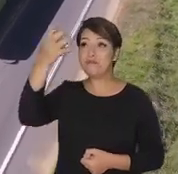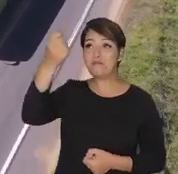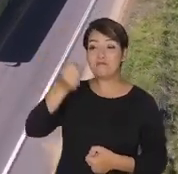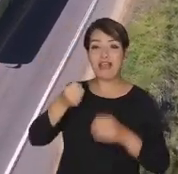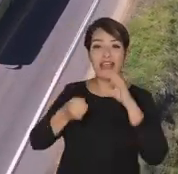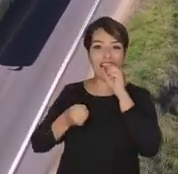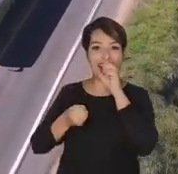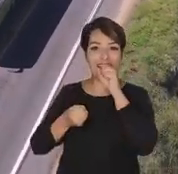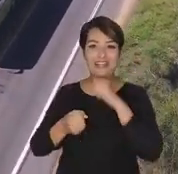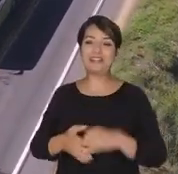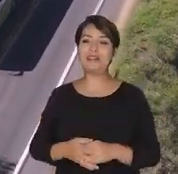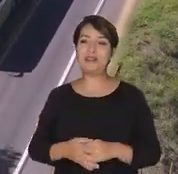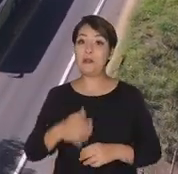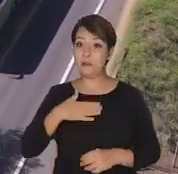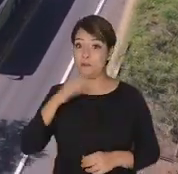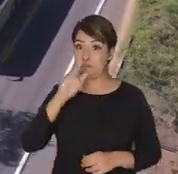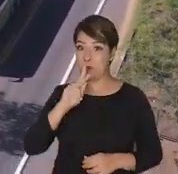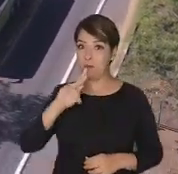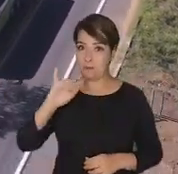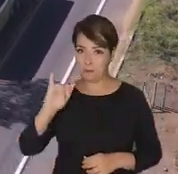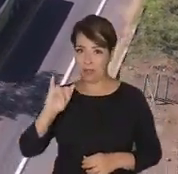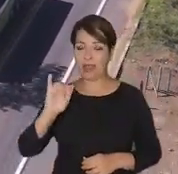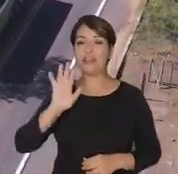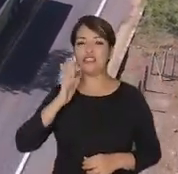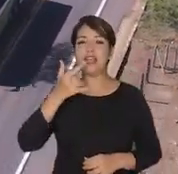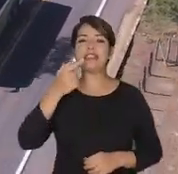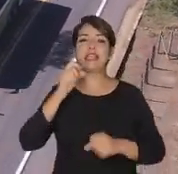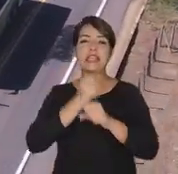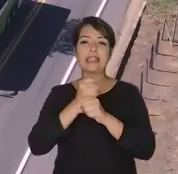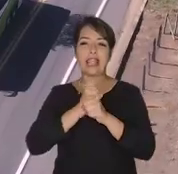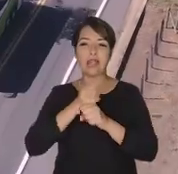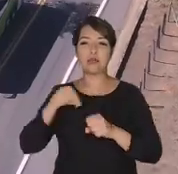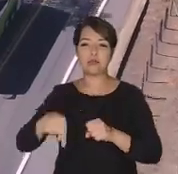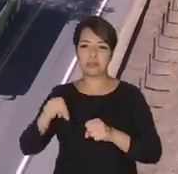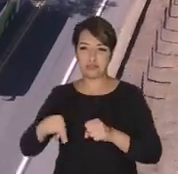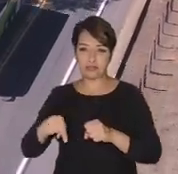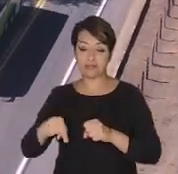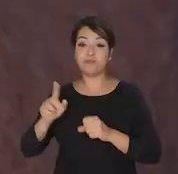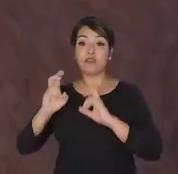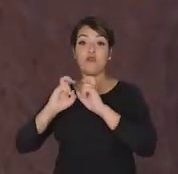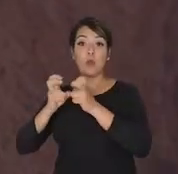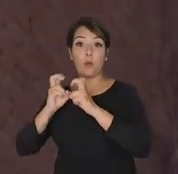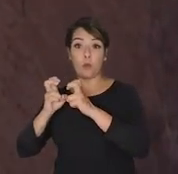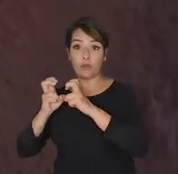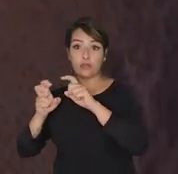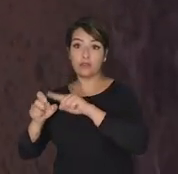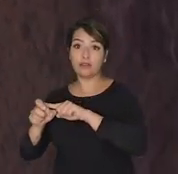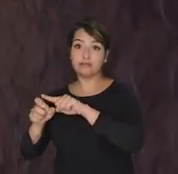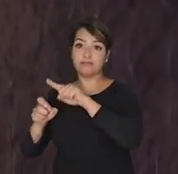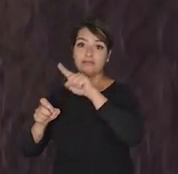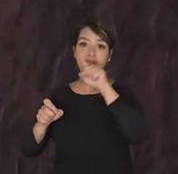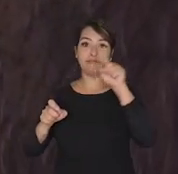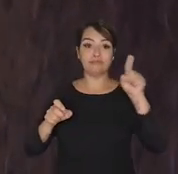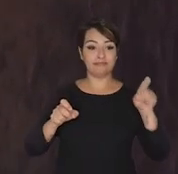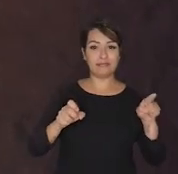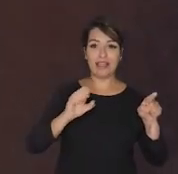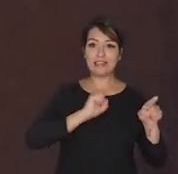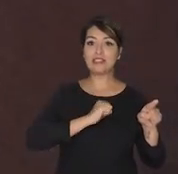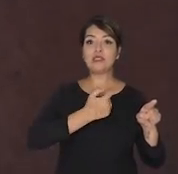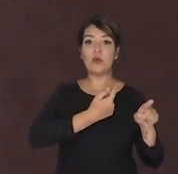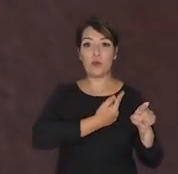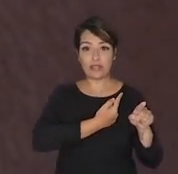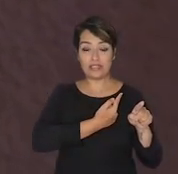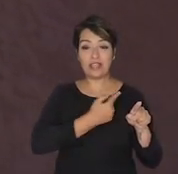Meu pai saiu daqui há mais de 70 anos, né? Pega o trem para sair de São Fidélis e para São Gonçalo